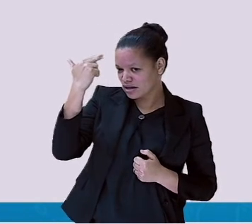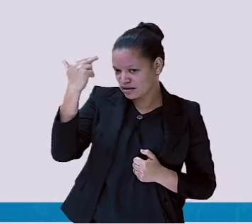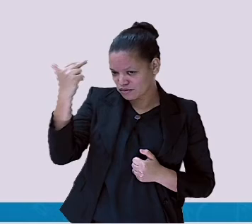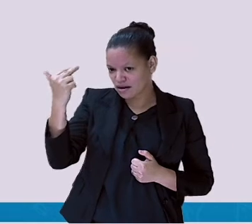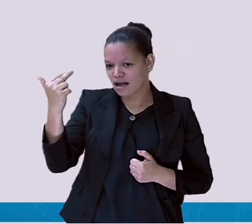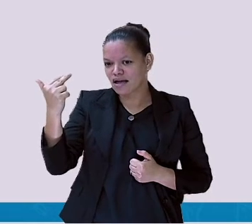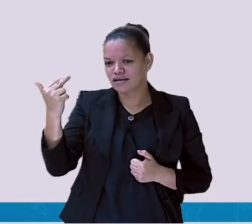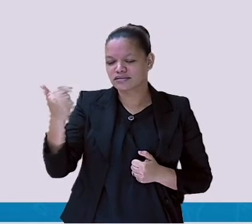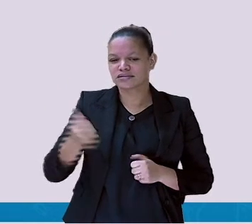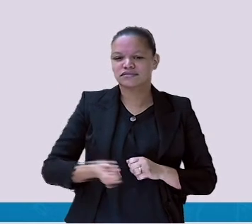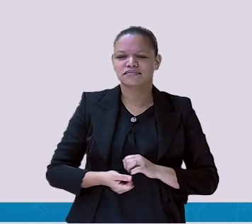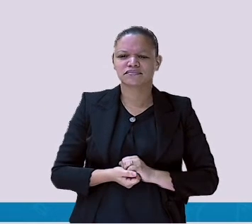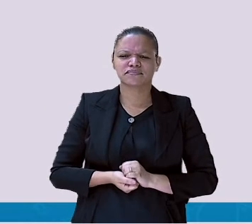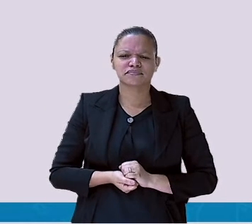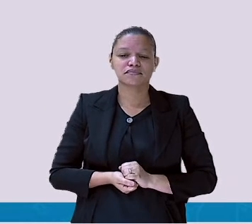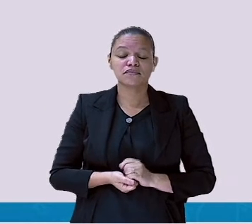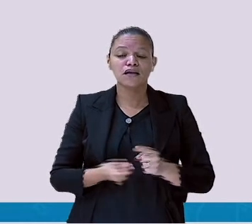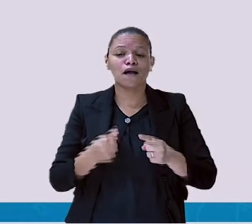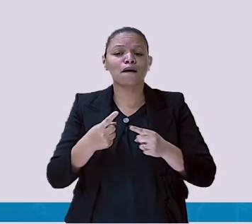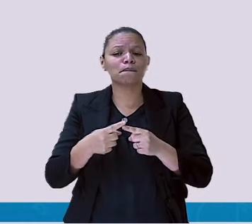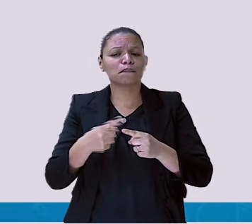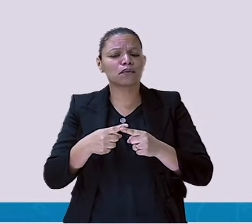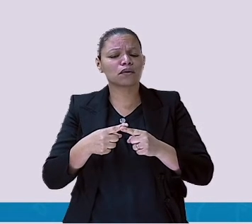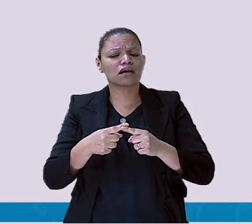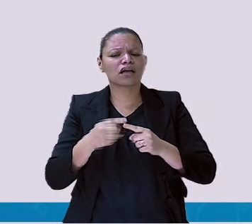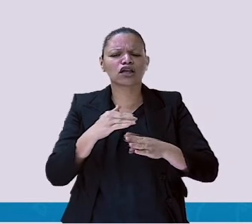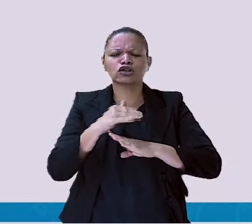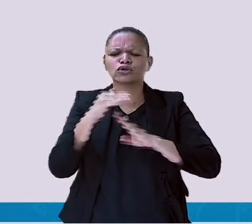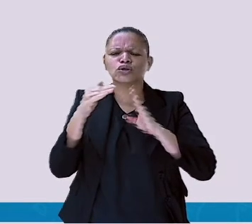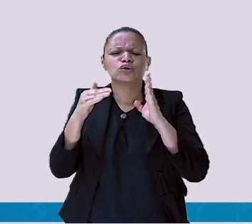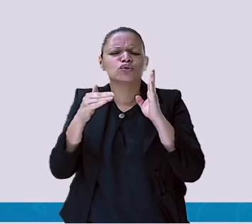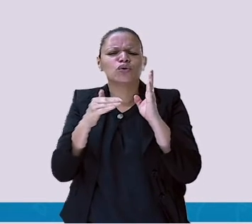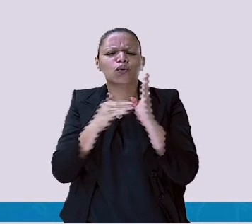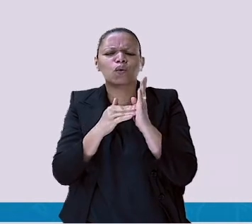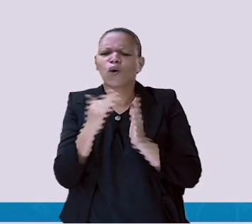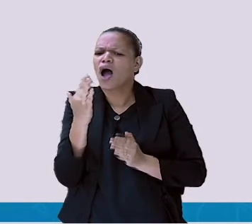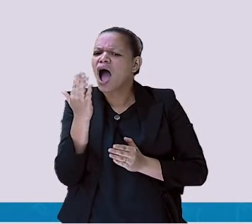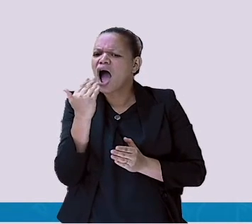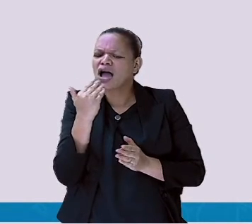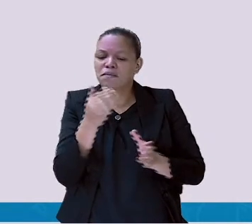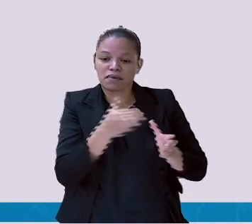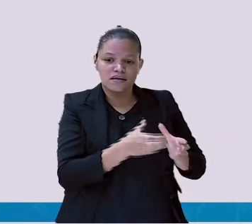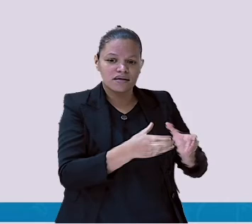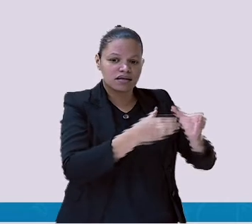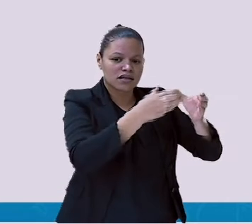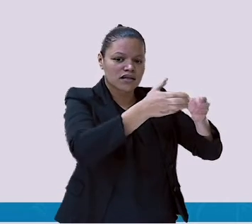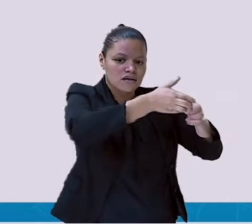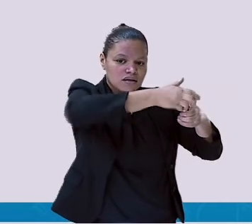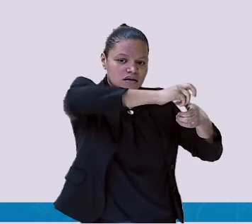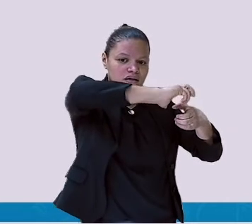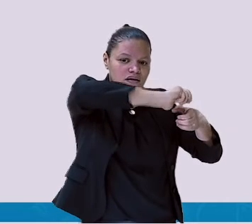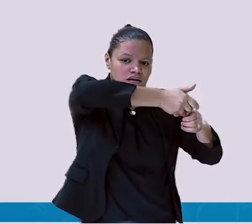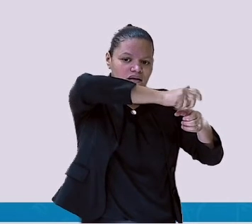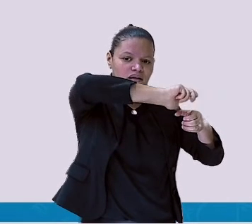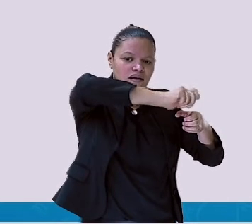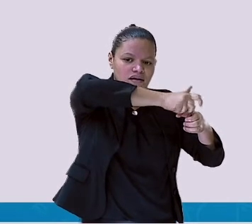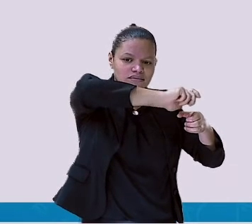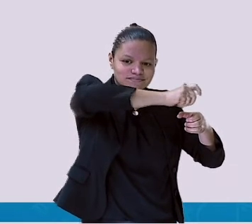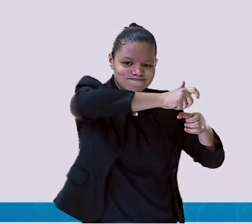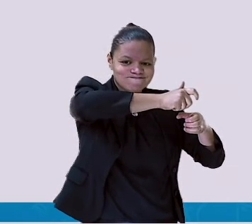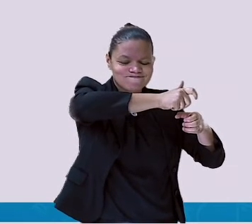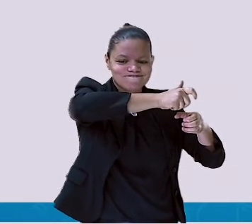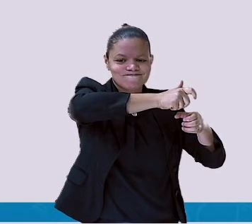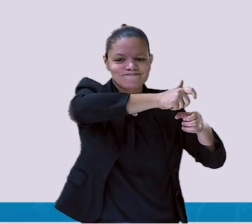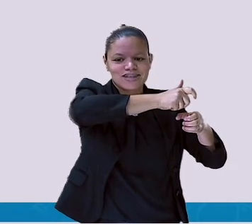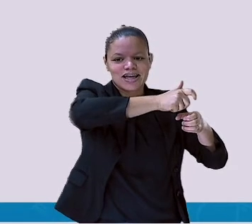alimentos. Todo alimento enlatado, ele tem ali uma grande quantidade de conservante para que esse